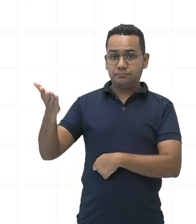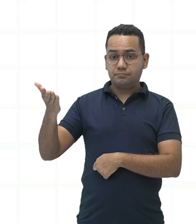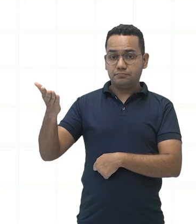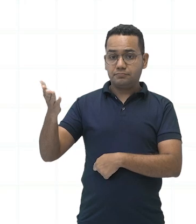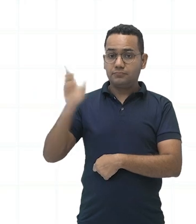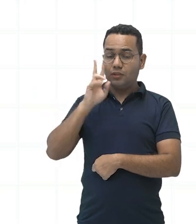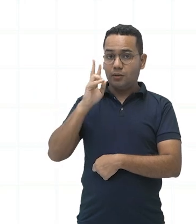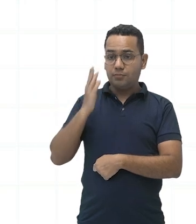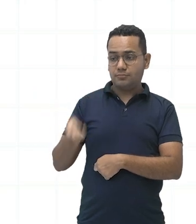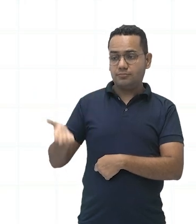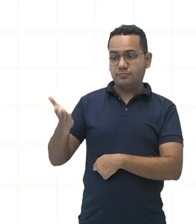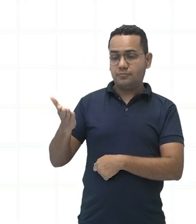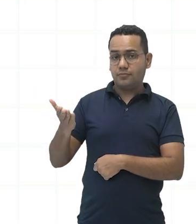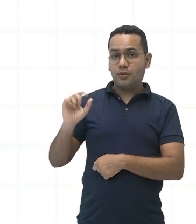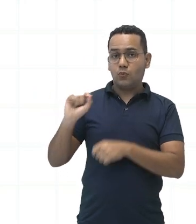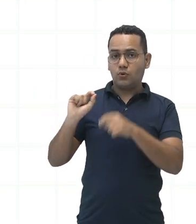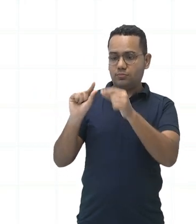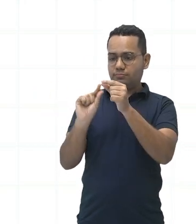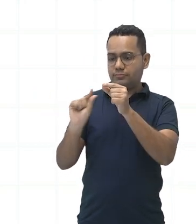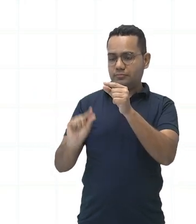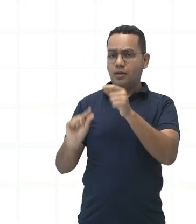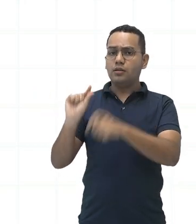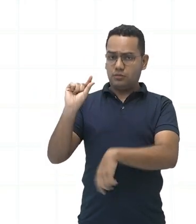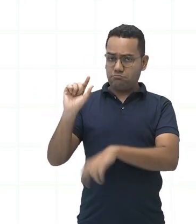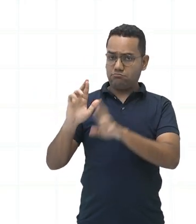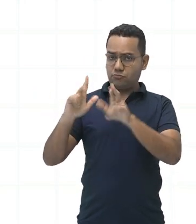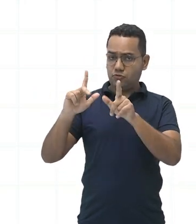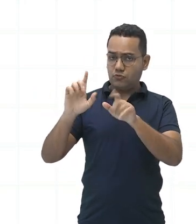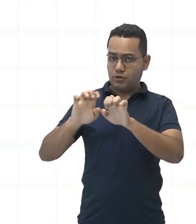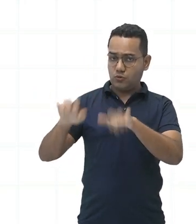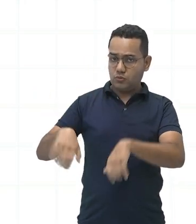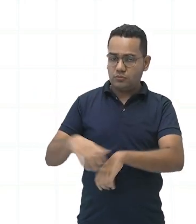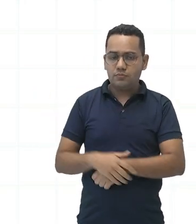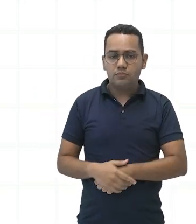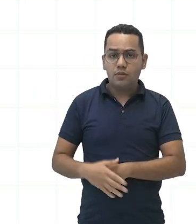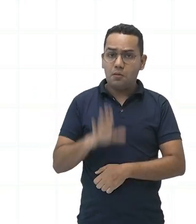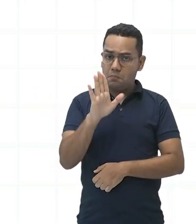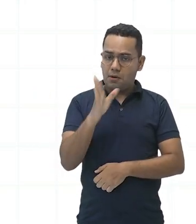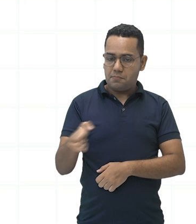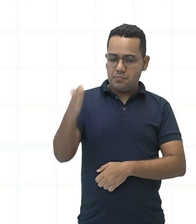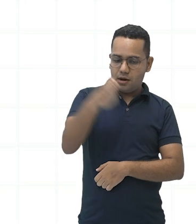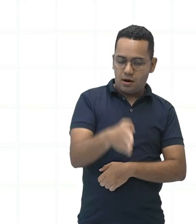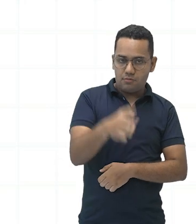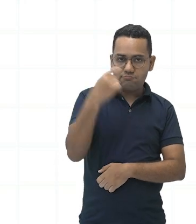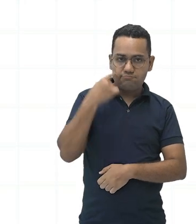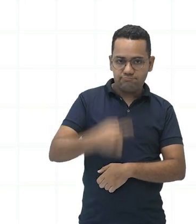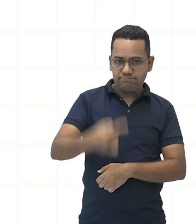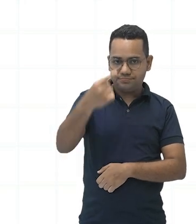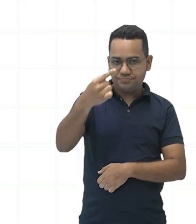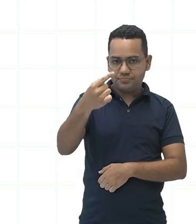da nossa coluna vertebral, ela apresenta uma certa curvatura. Mas nessa imagem da esquerda, a gente observa